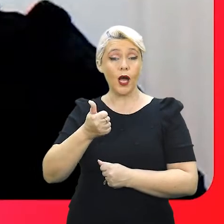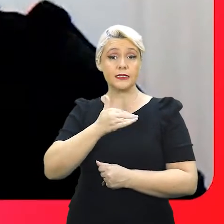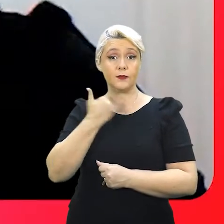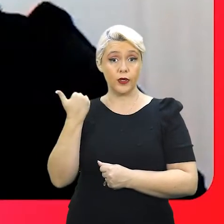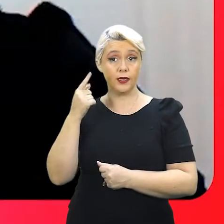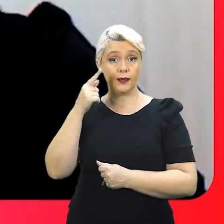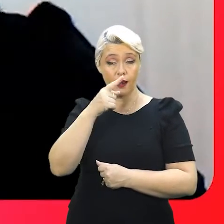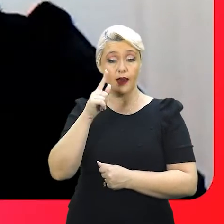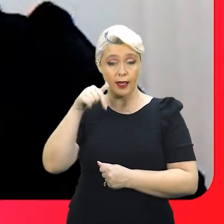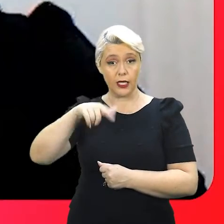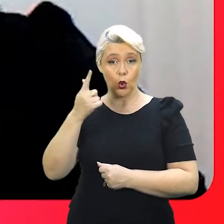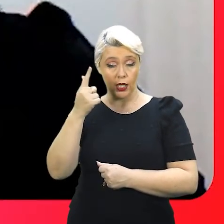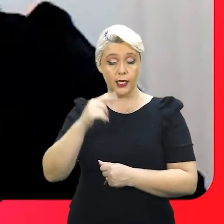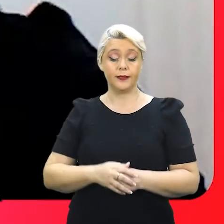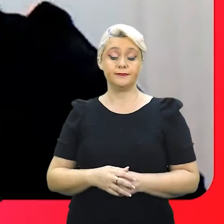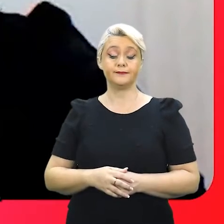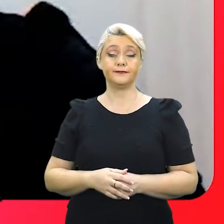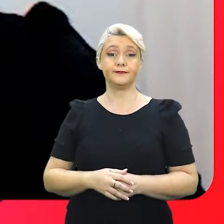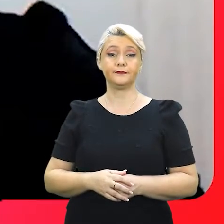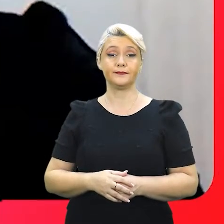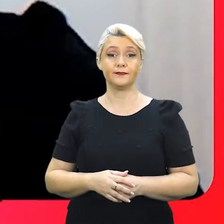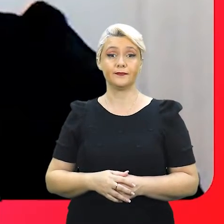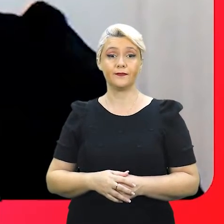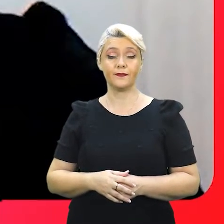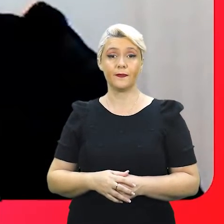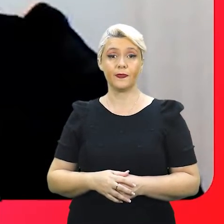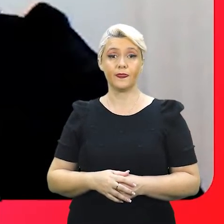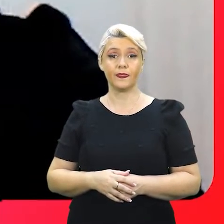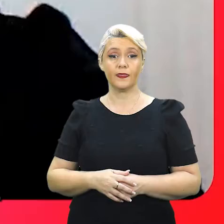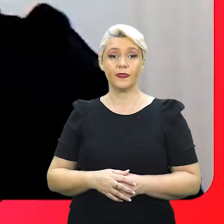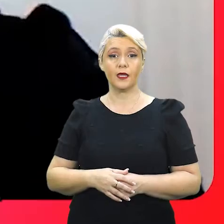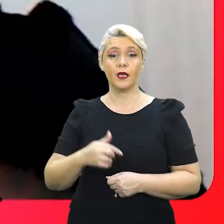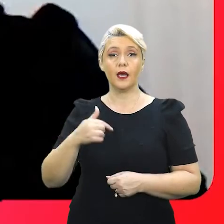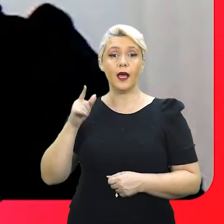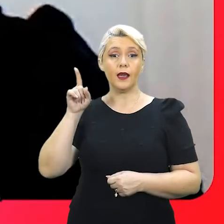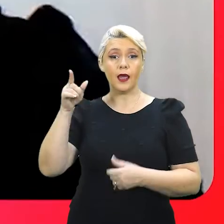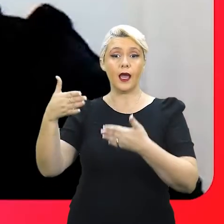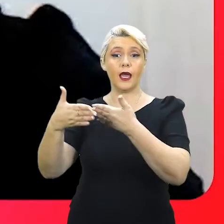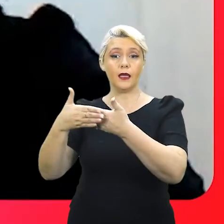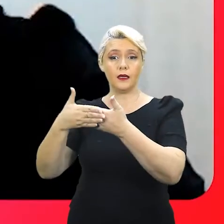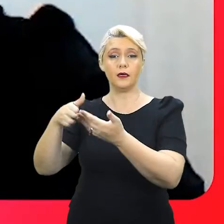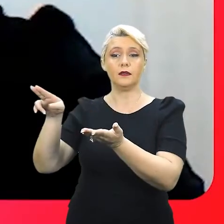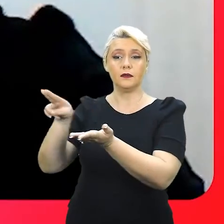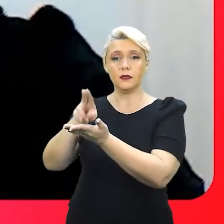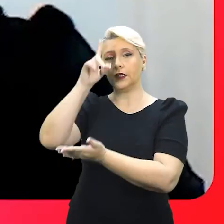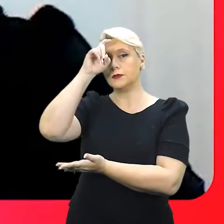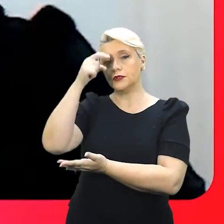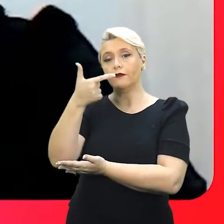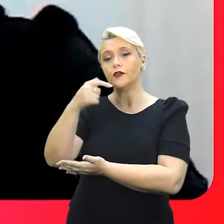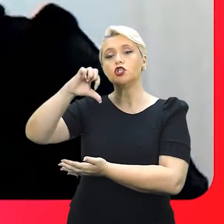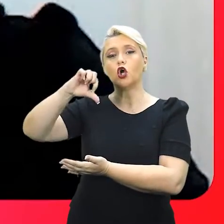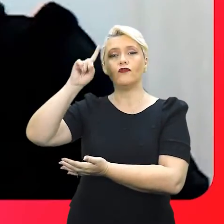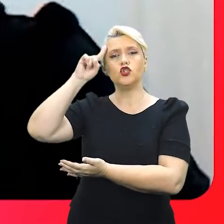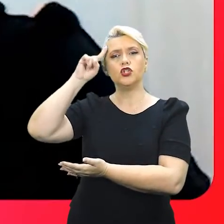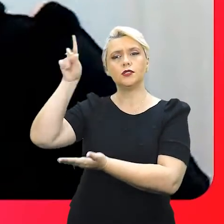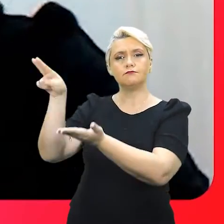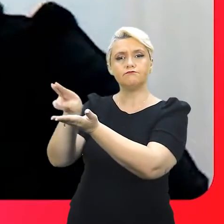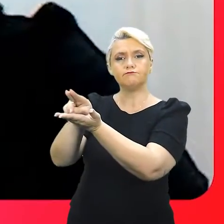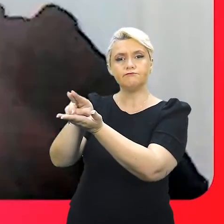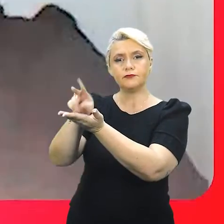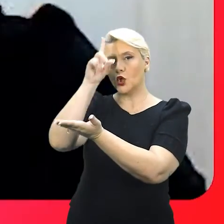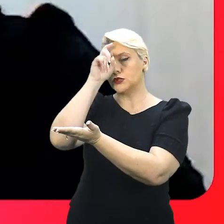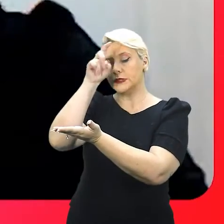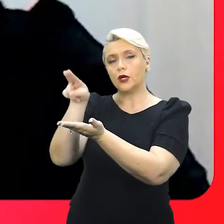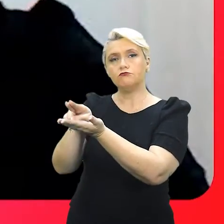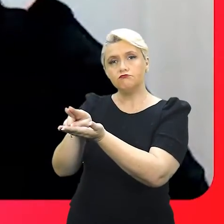lá em Goiânia, e acabei em Ribeirão Preto hospitalizado, fiquei 29 dias,